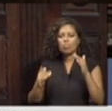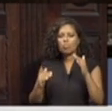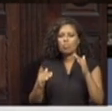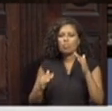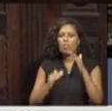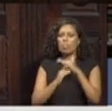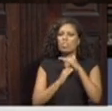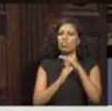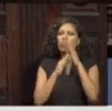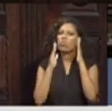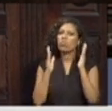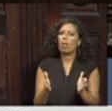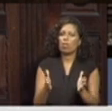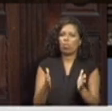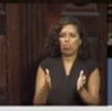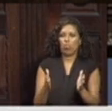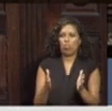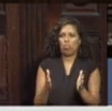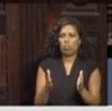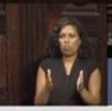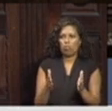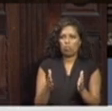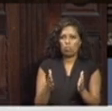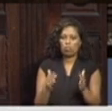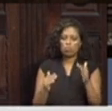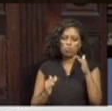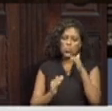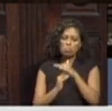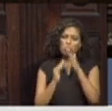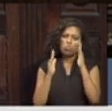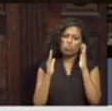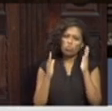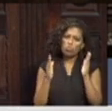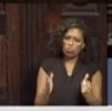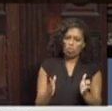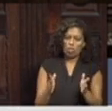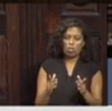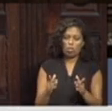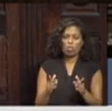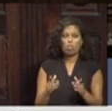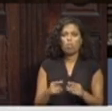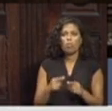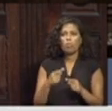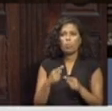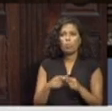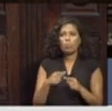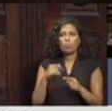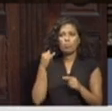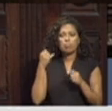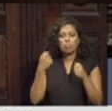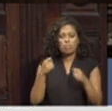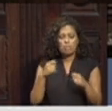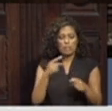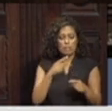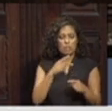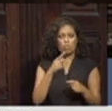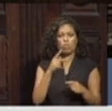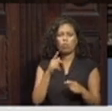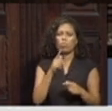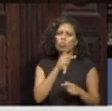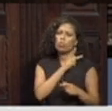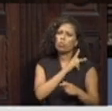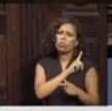com relação a esse tema. Pois, deputada Marta Rocha, a dramática escalada da violência que o Estado do Rio